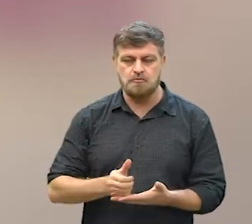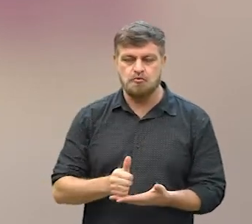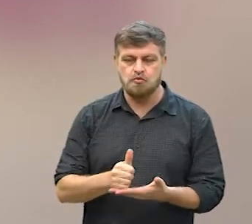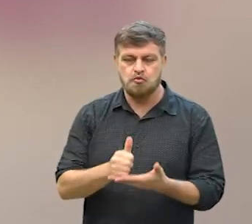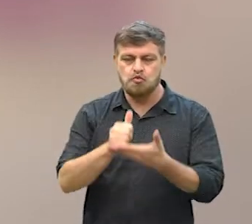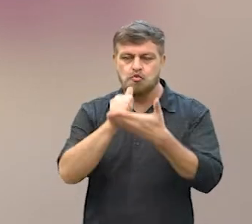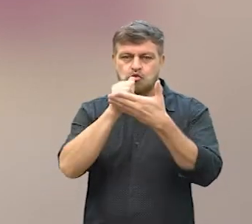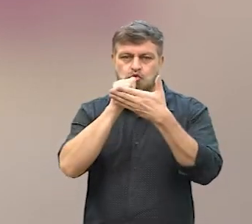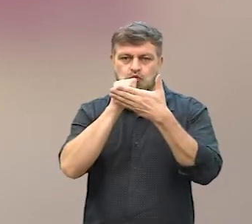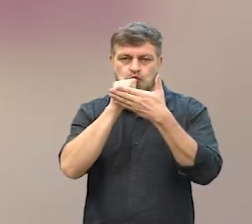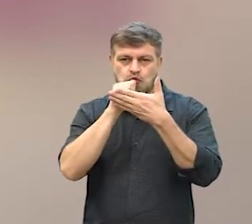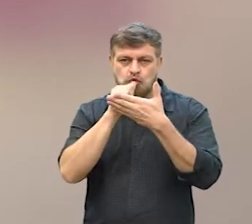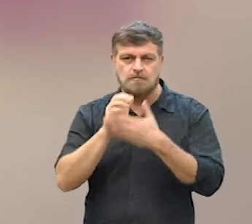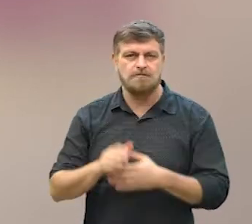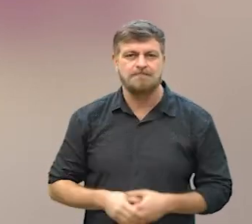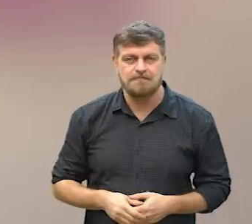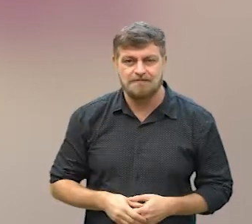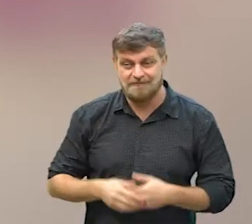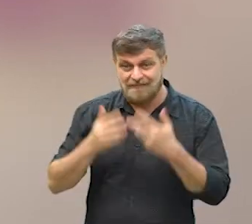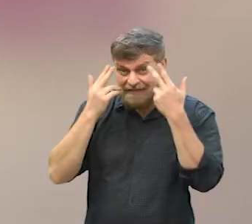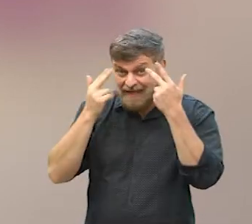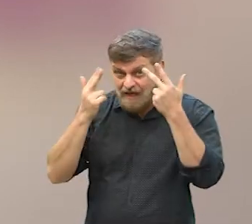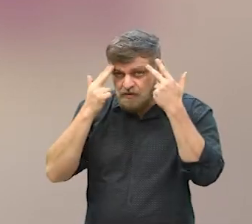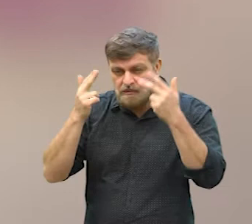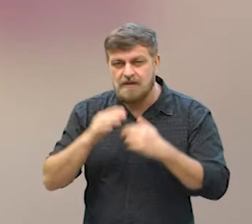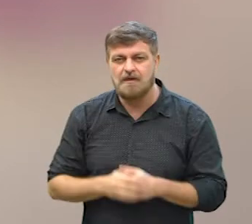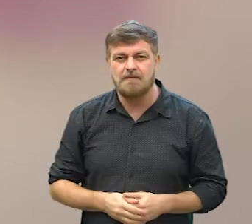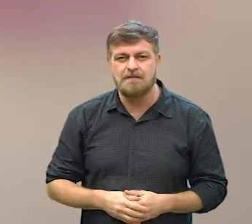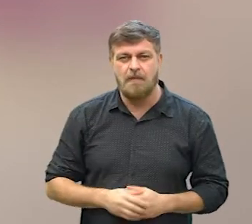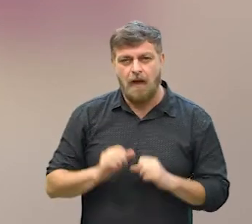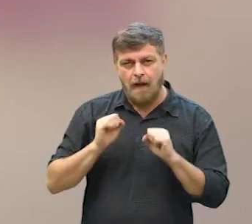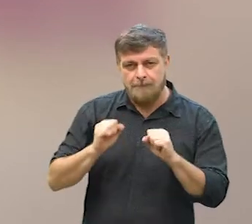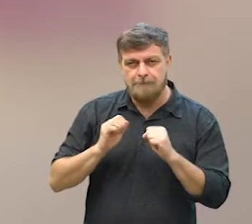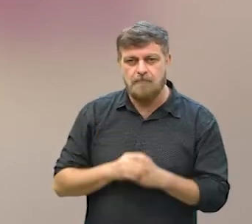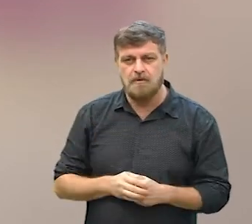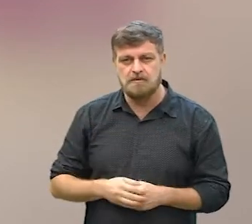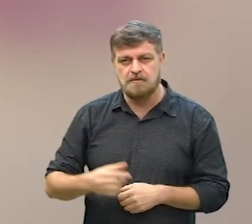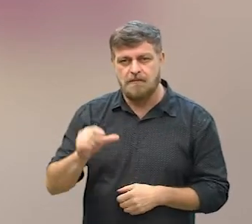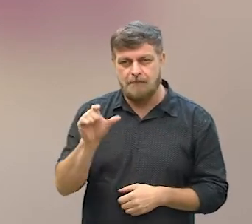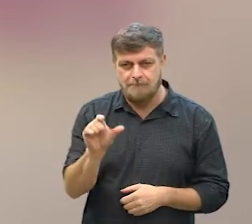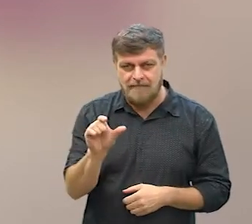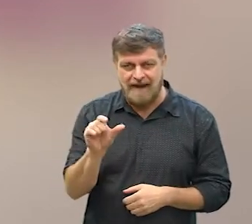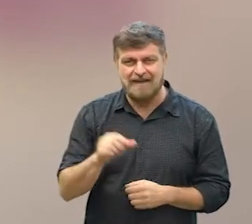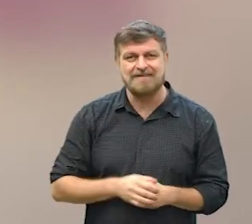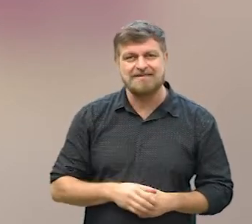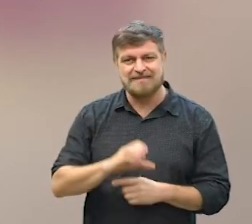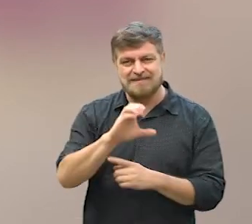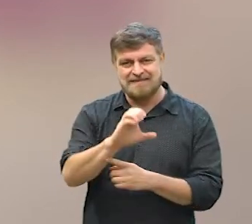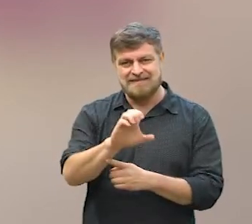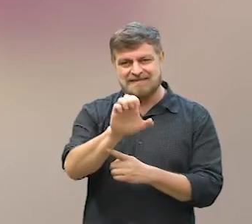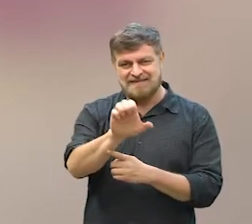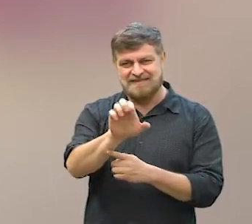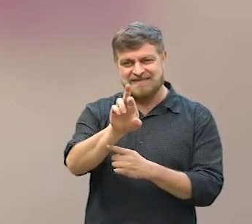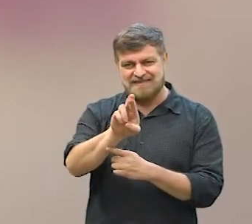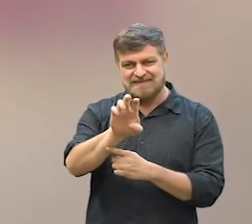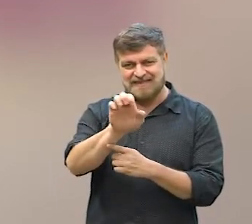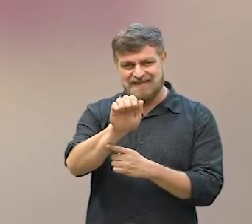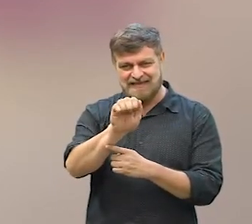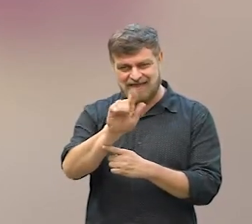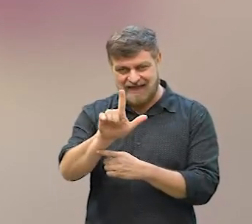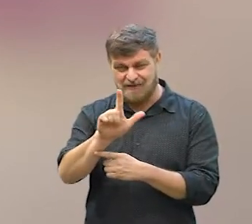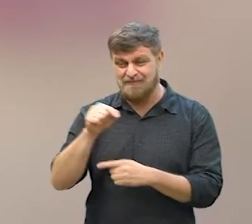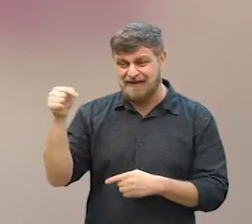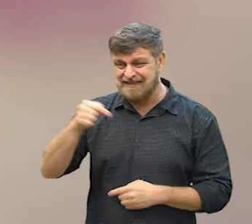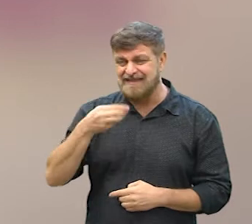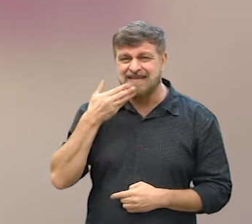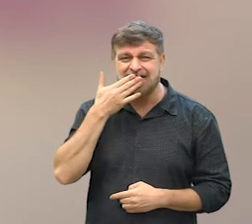dá preferência sempre por produtos naturais. Ah, você vai falar, eu posso comer uma barrinha de cereal? Você pode, mas a barrinha de cereal, ela tem